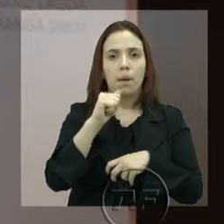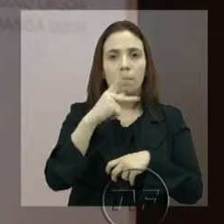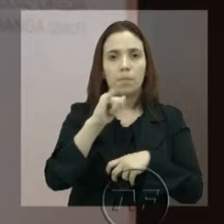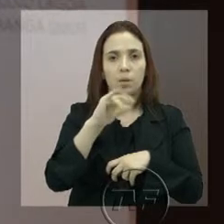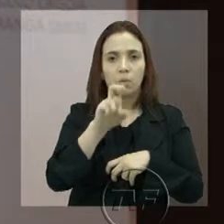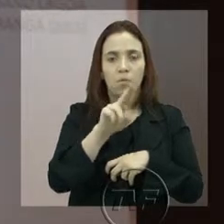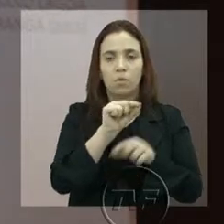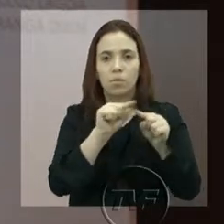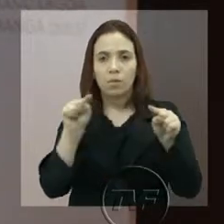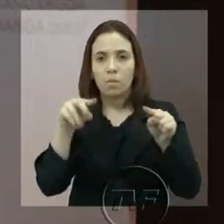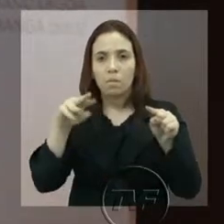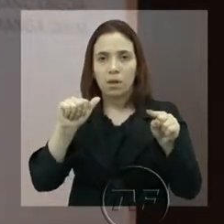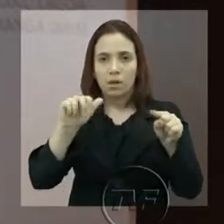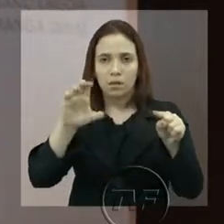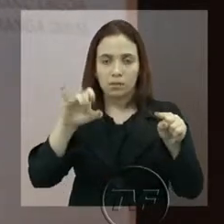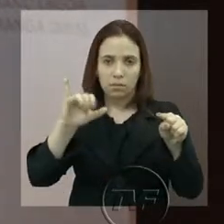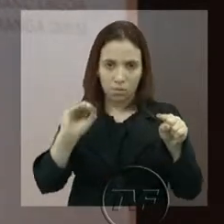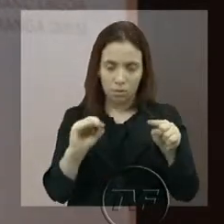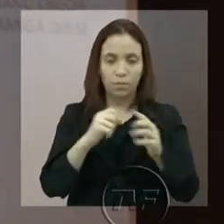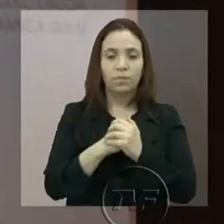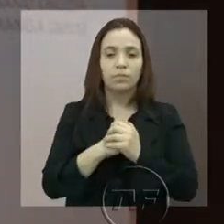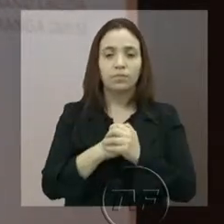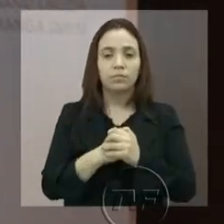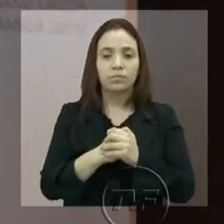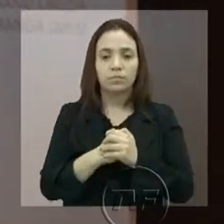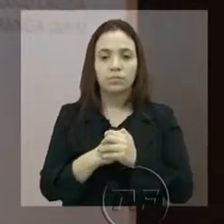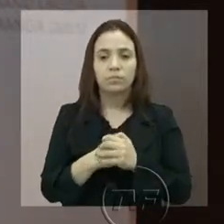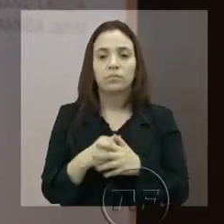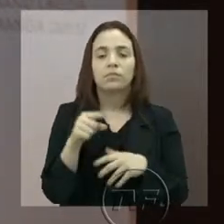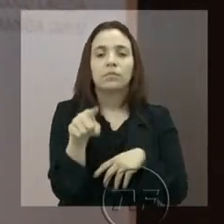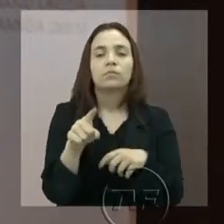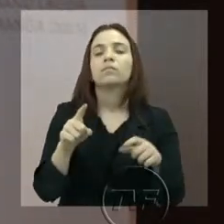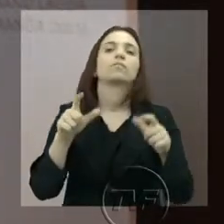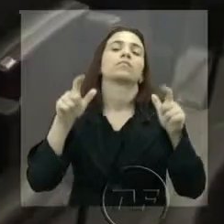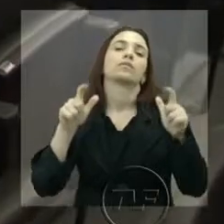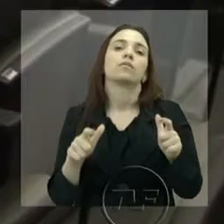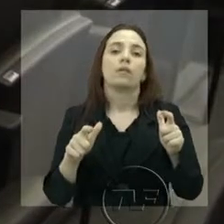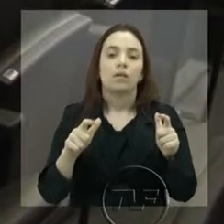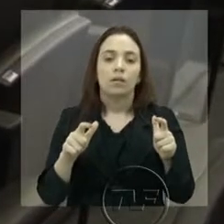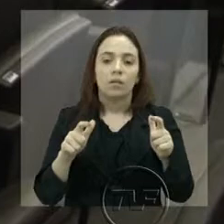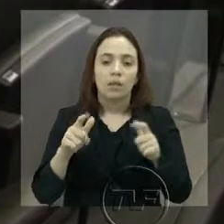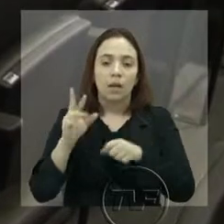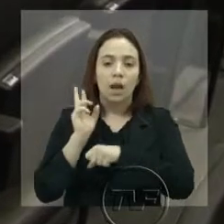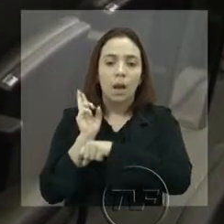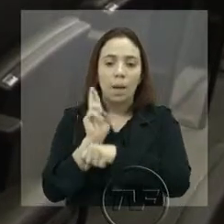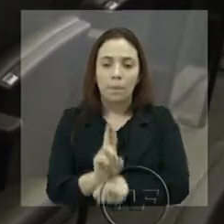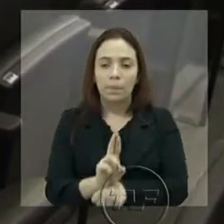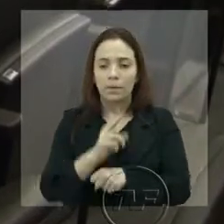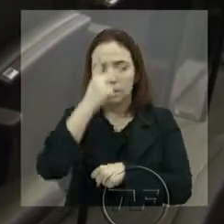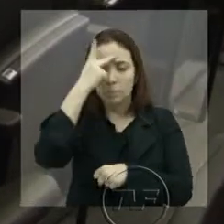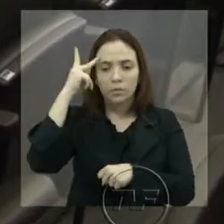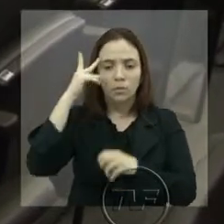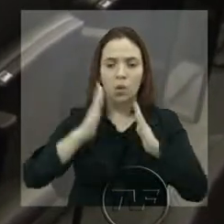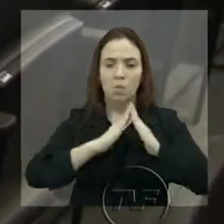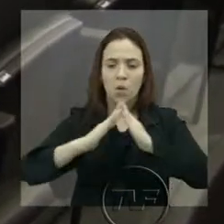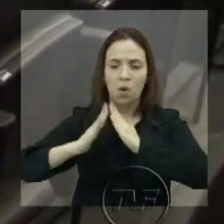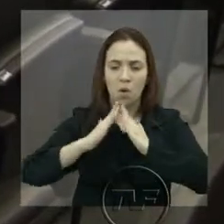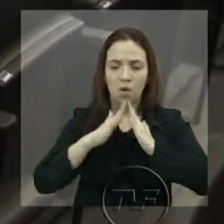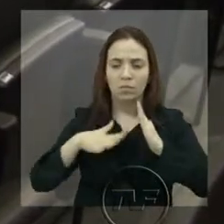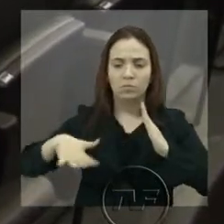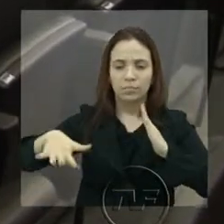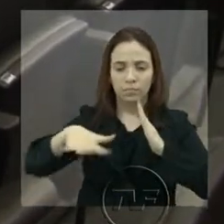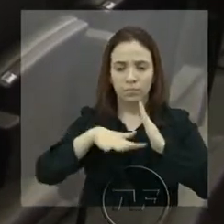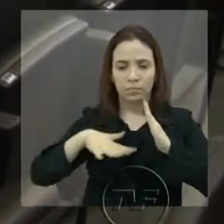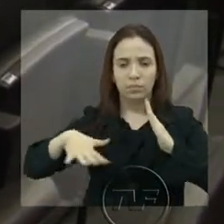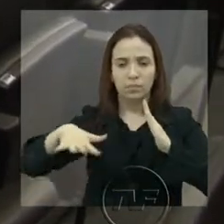Maceió. O encontro debateu sobre a operação da região Riacho Maceió-Papicu. Representantes da comunidade da Zona Especial de